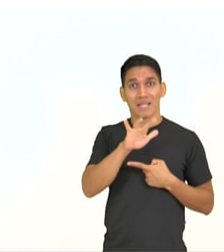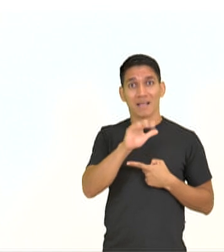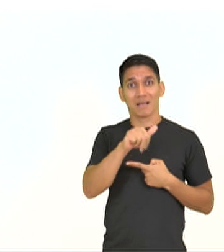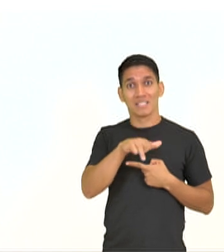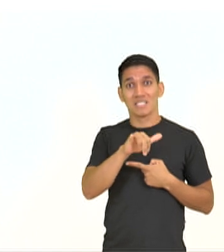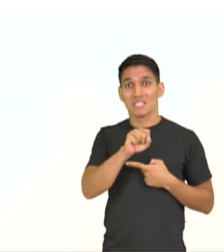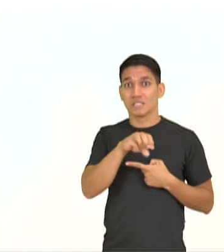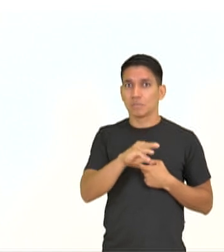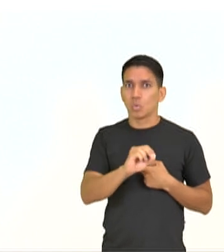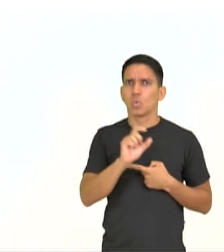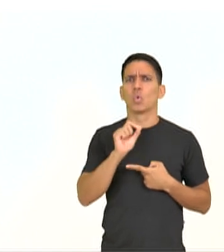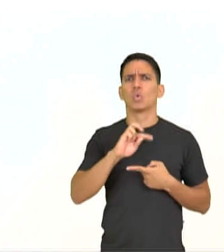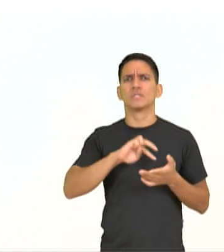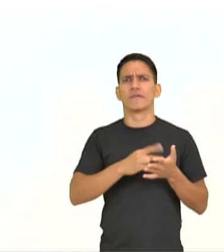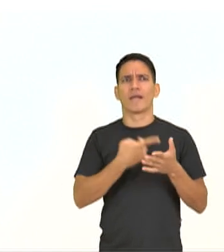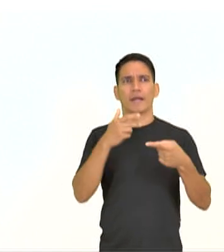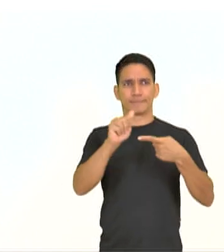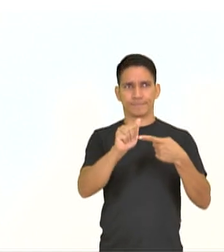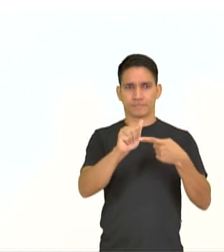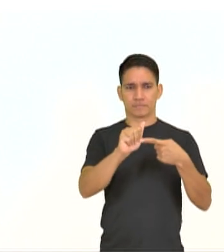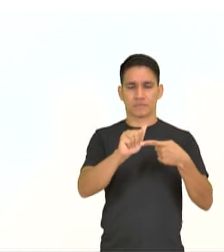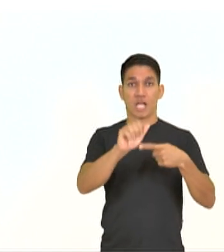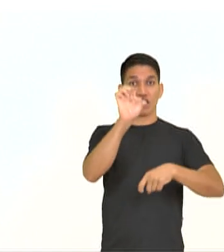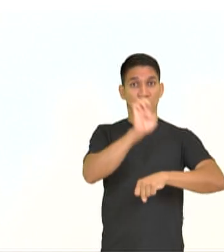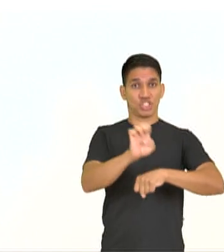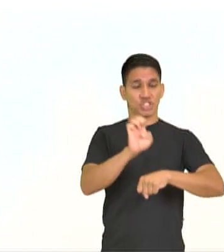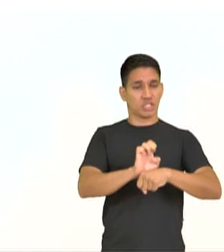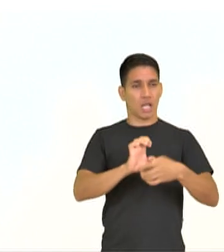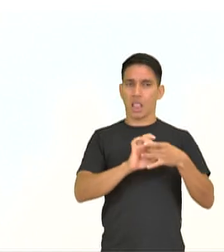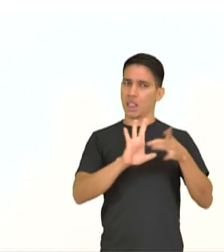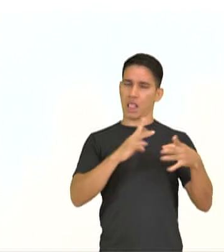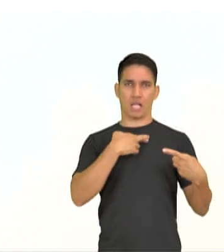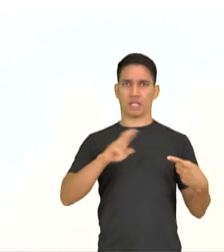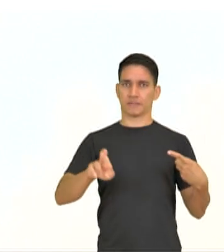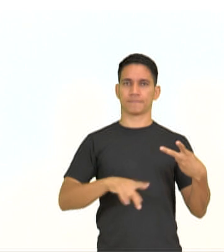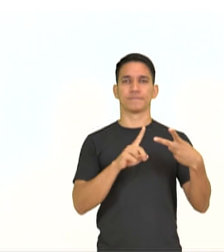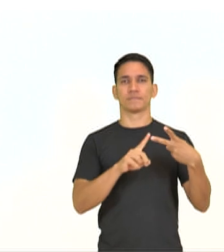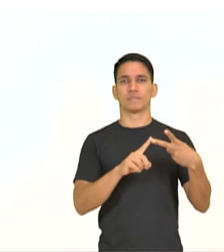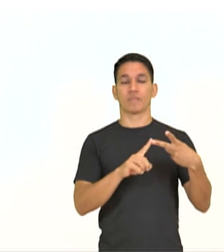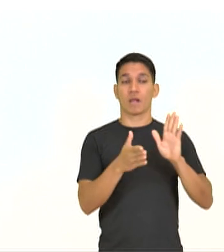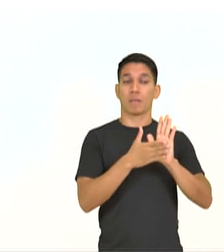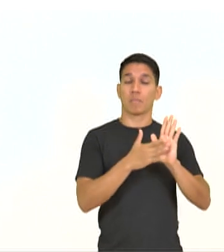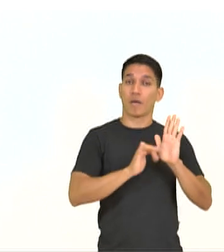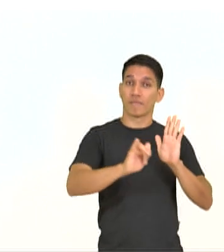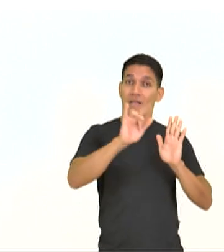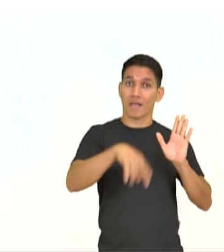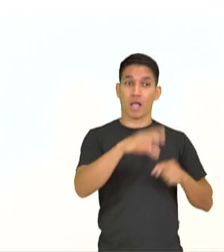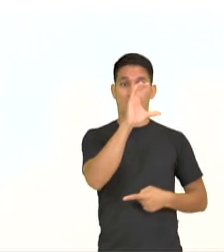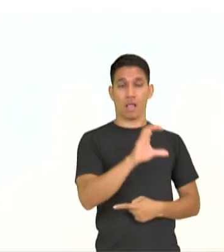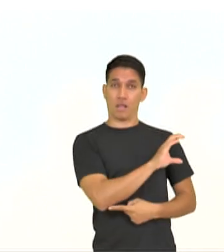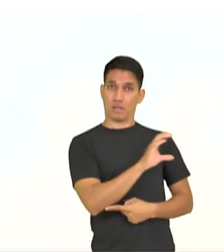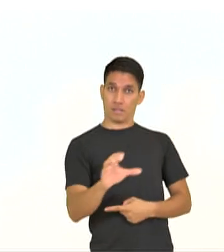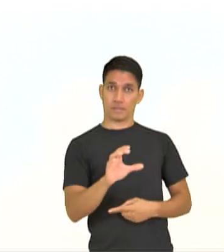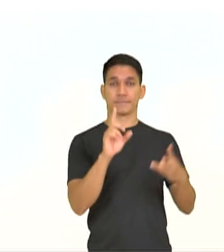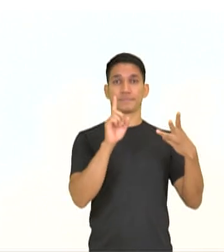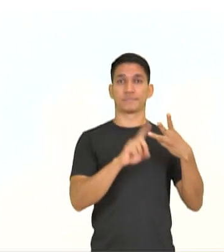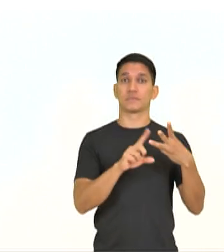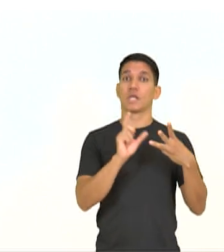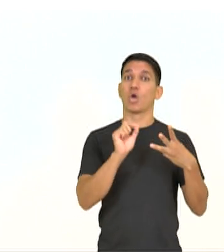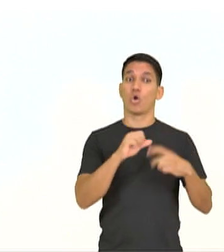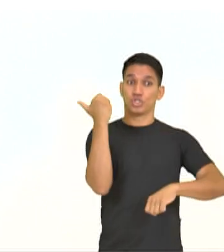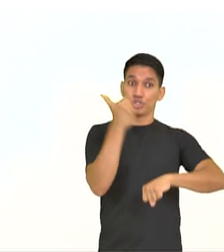aqui, um Estado laico. A letra B, o catolicismo apostólico romano. E a letra C, que o chefe da